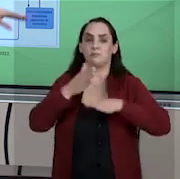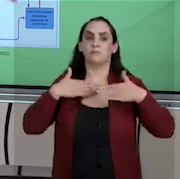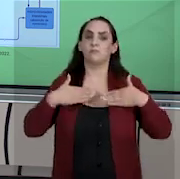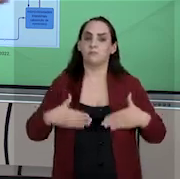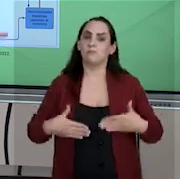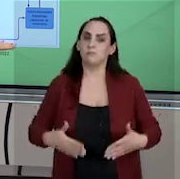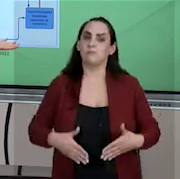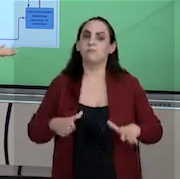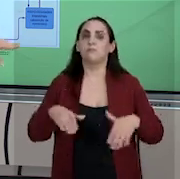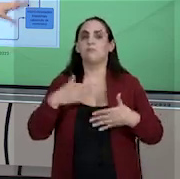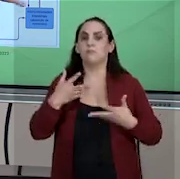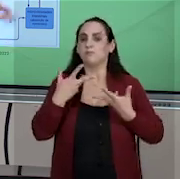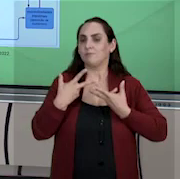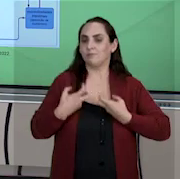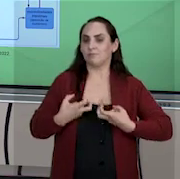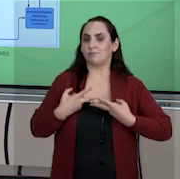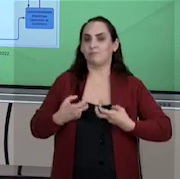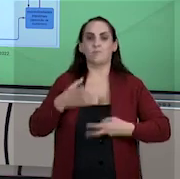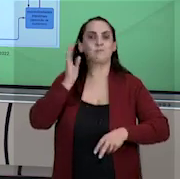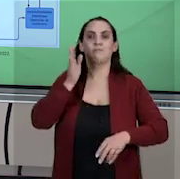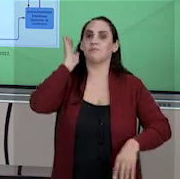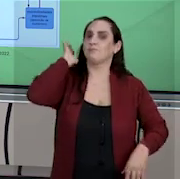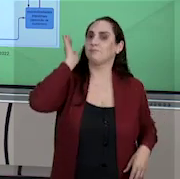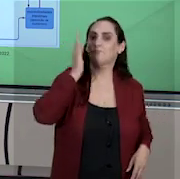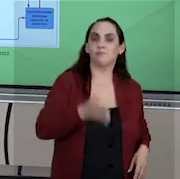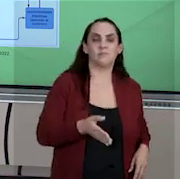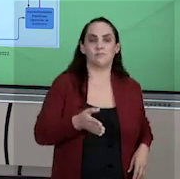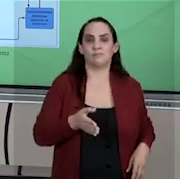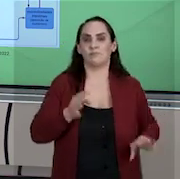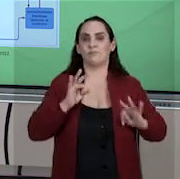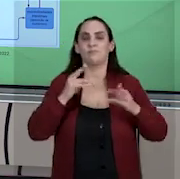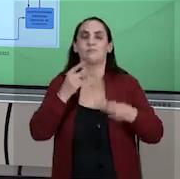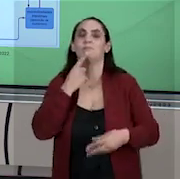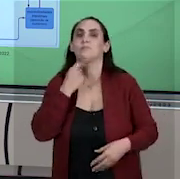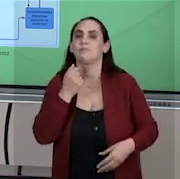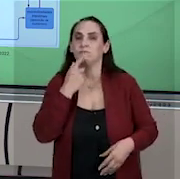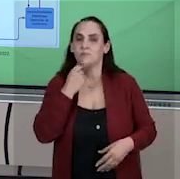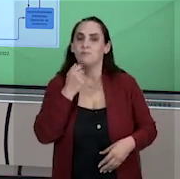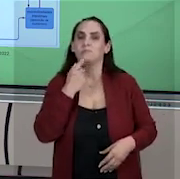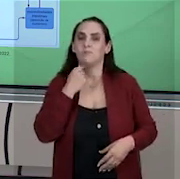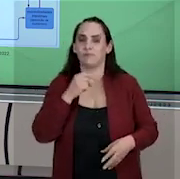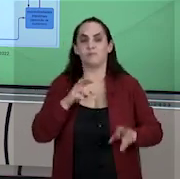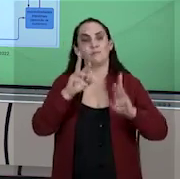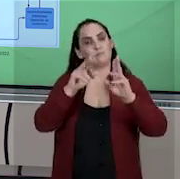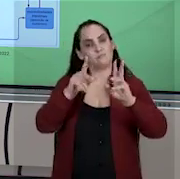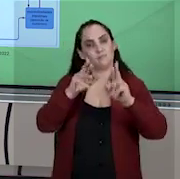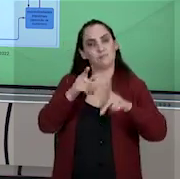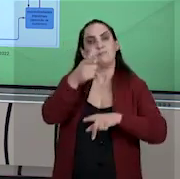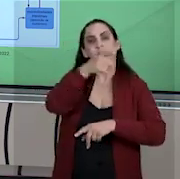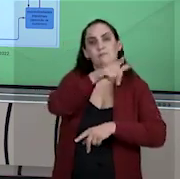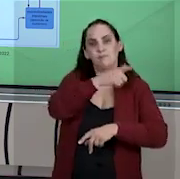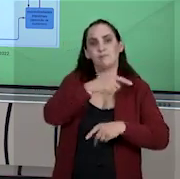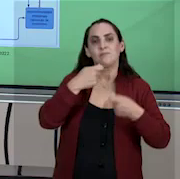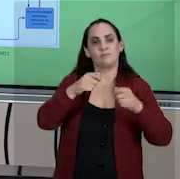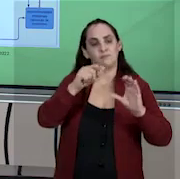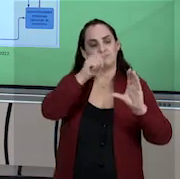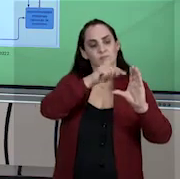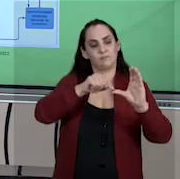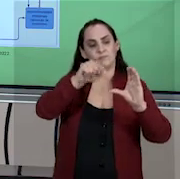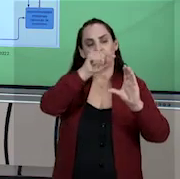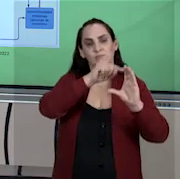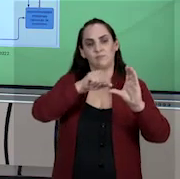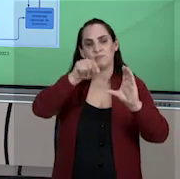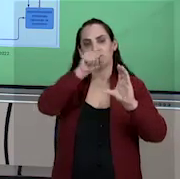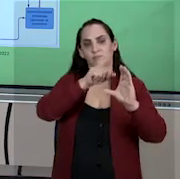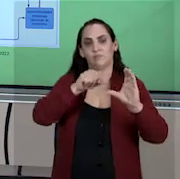eles serão absorvidos diretamente pelo vaso sanguíneo, tá? Diferentemente desses outros aqui que tem que passar por todo um processo